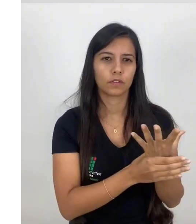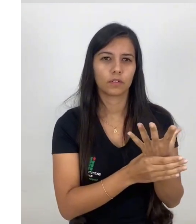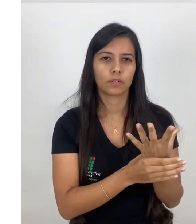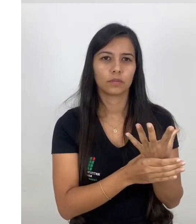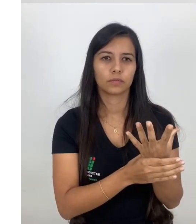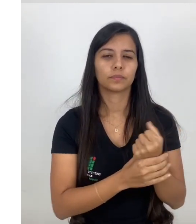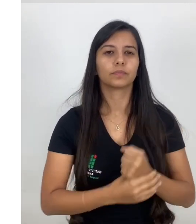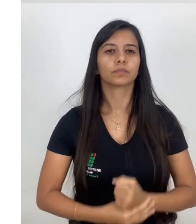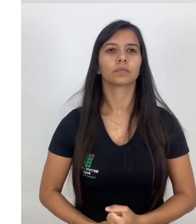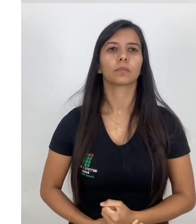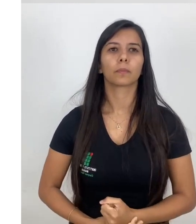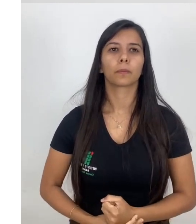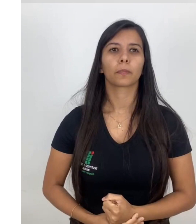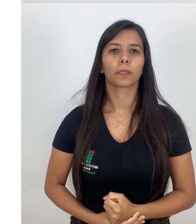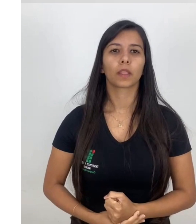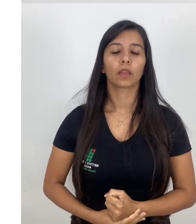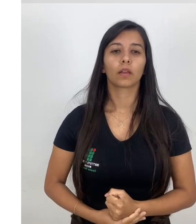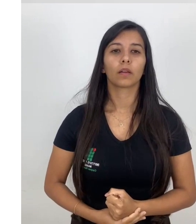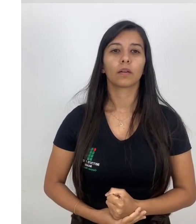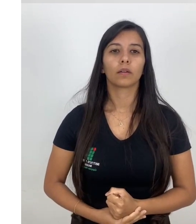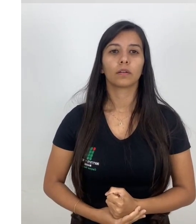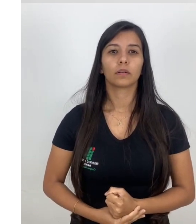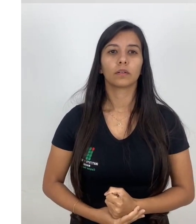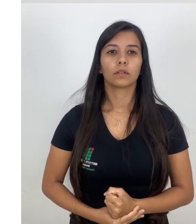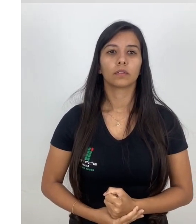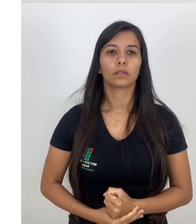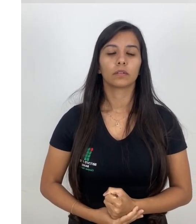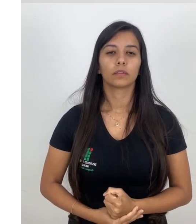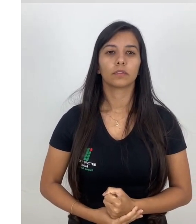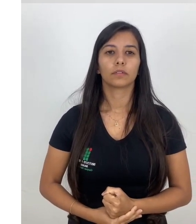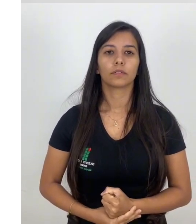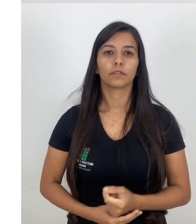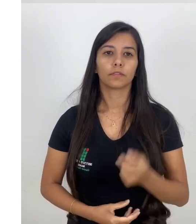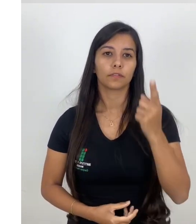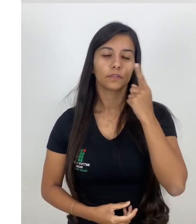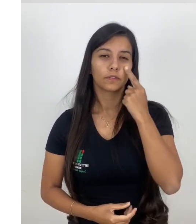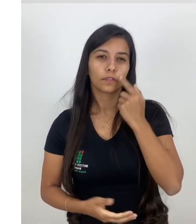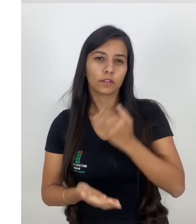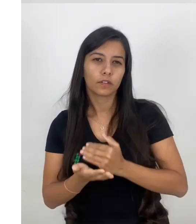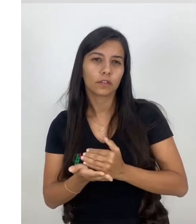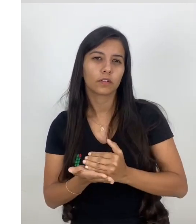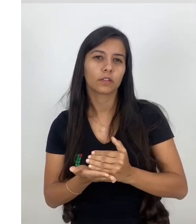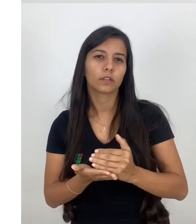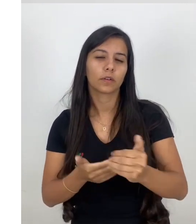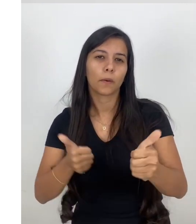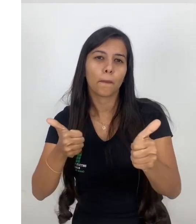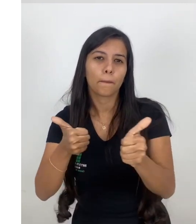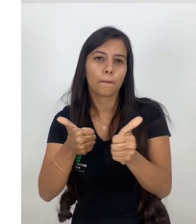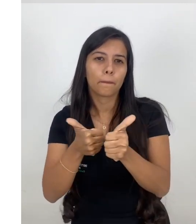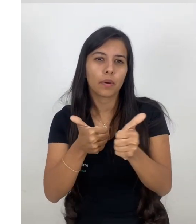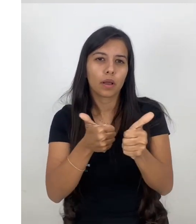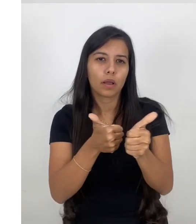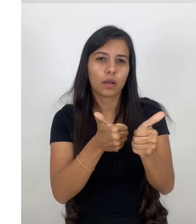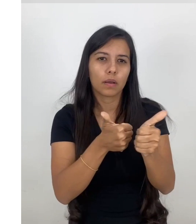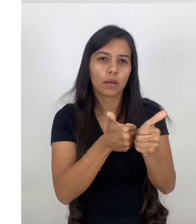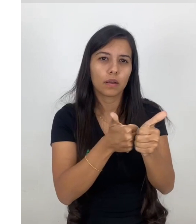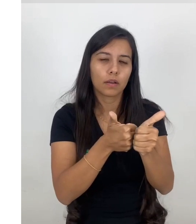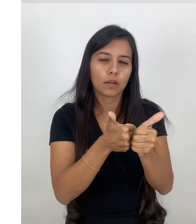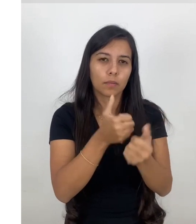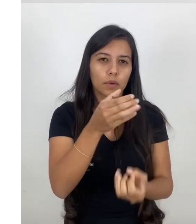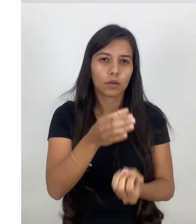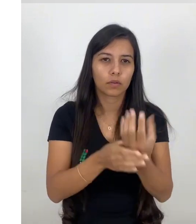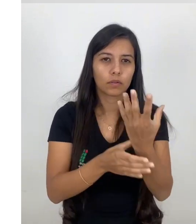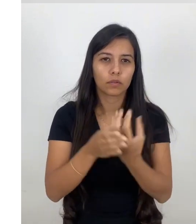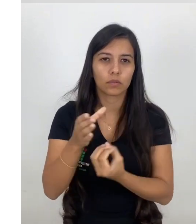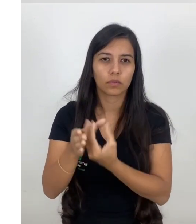formar o quiasma, que é quando eles começam a se aproximar para iniciar